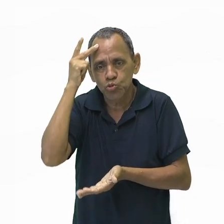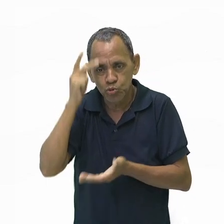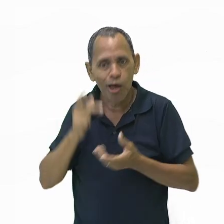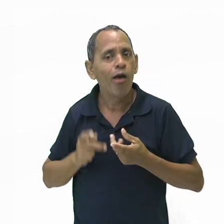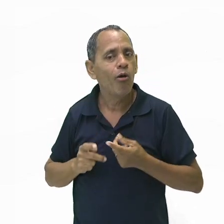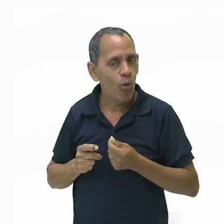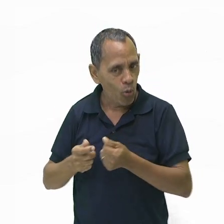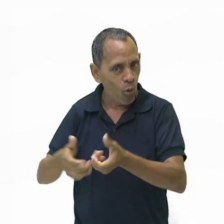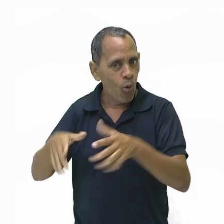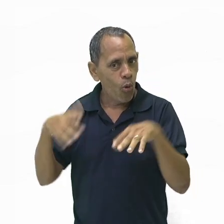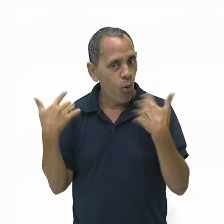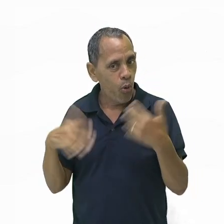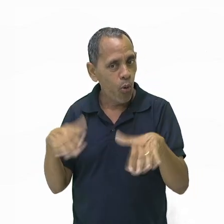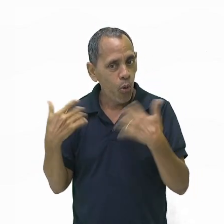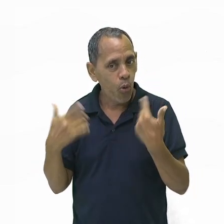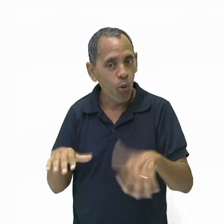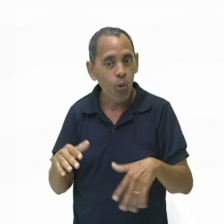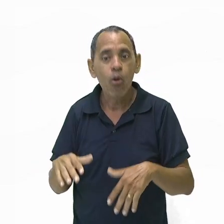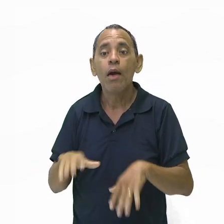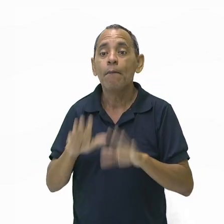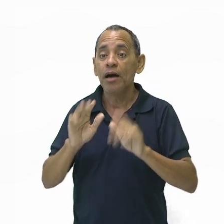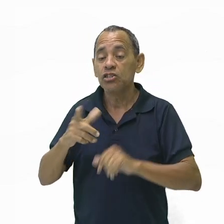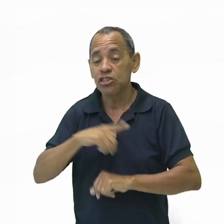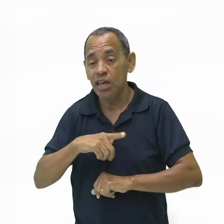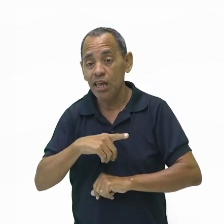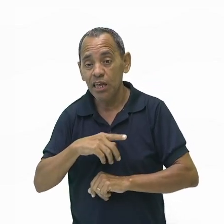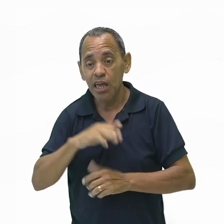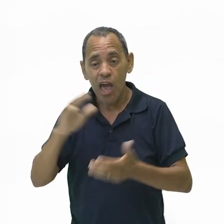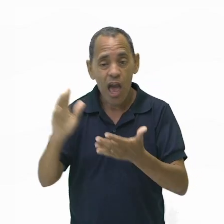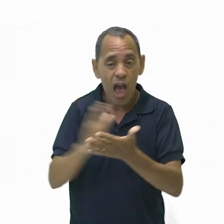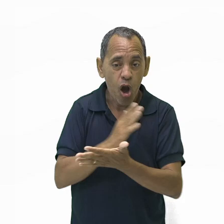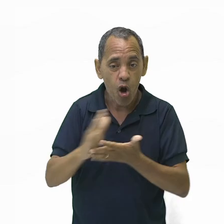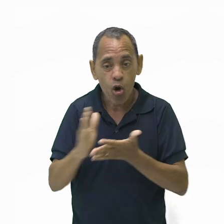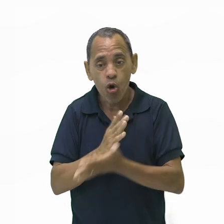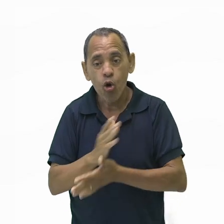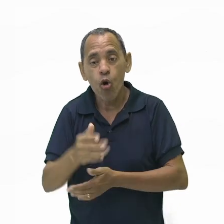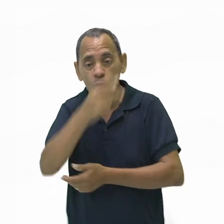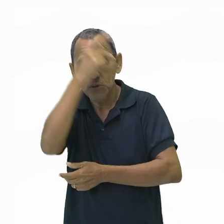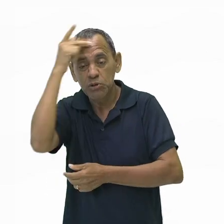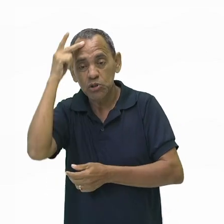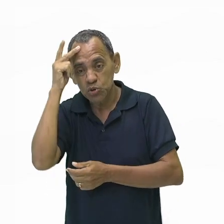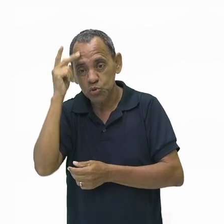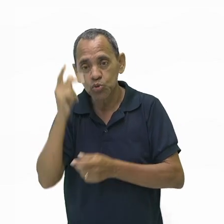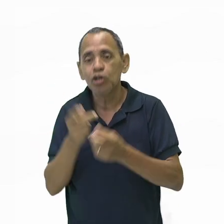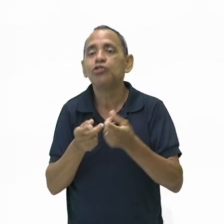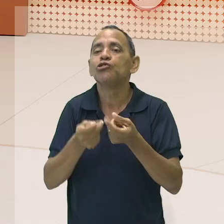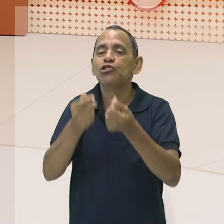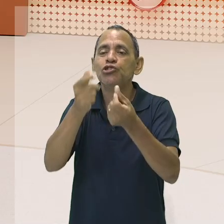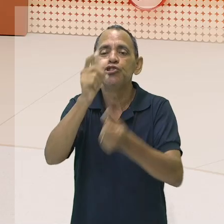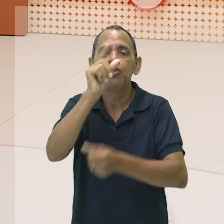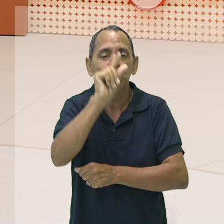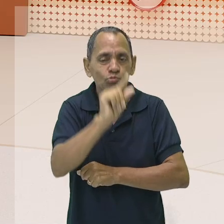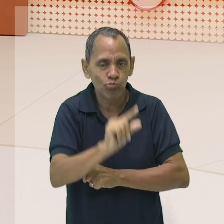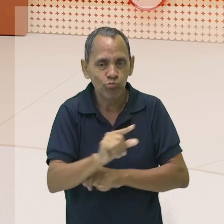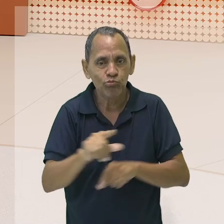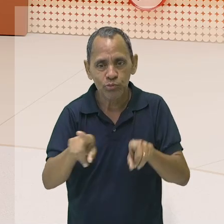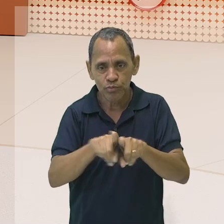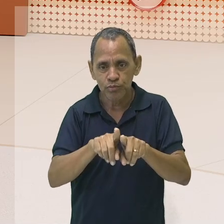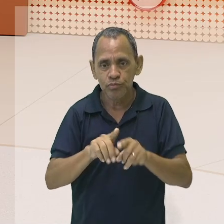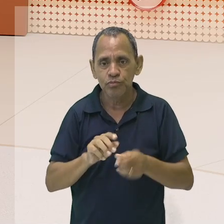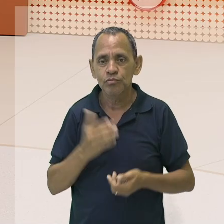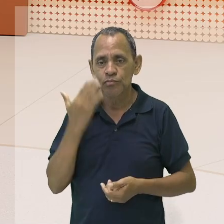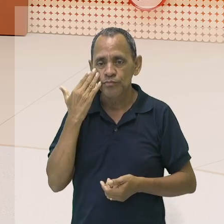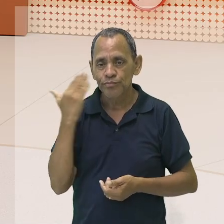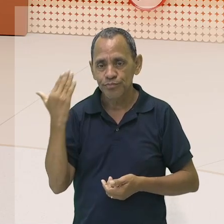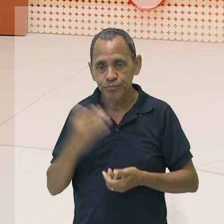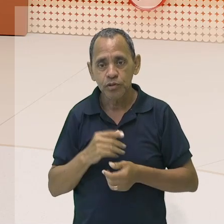grande quantidade de pessoas ainda sem acesso a serviços básicos. É o que a gente vai ver agora aqui, né? O que a gente vai mostrar agora aqui nesse gráfico.